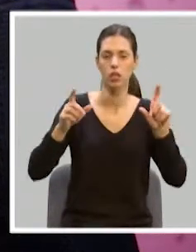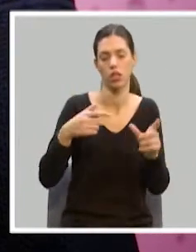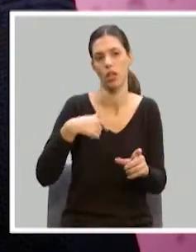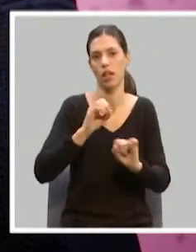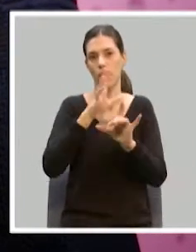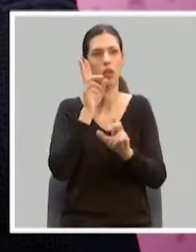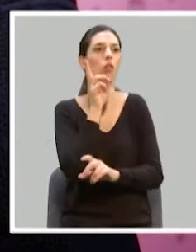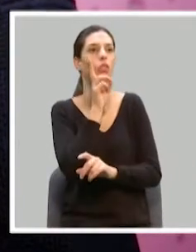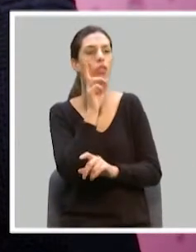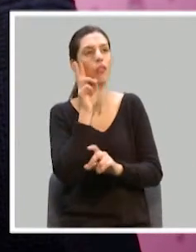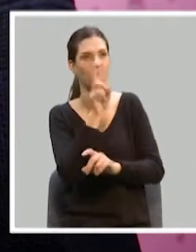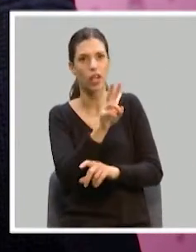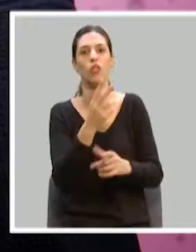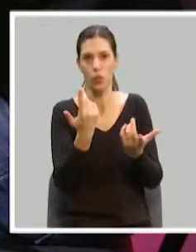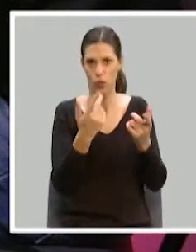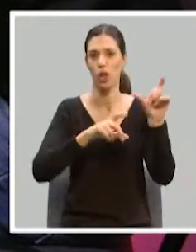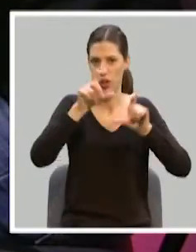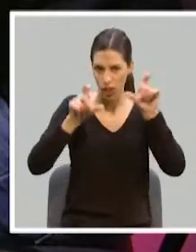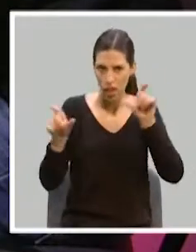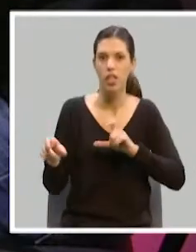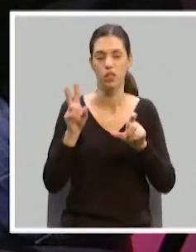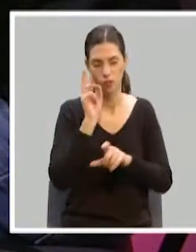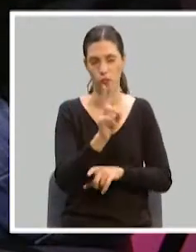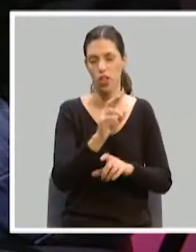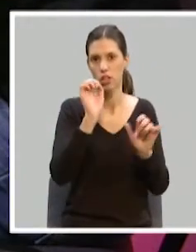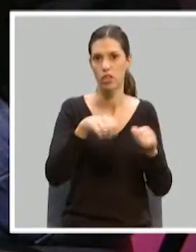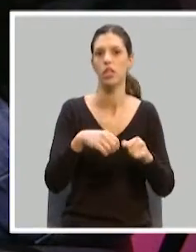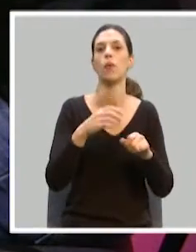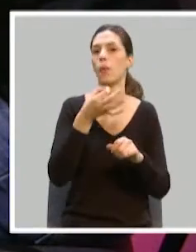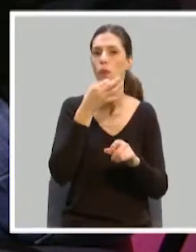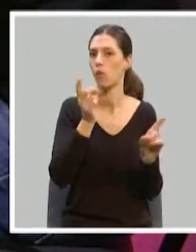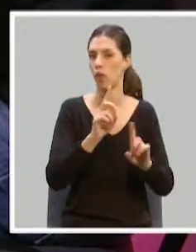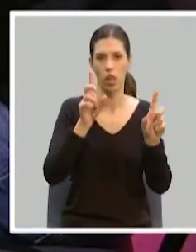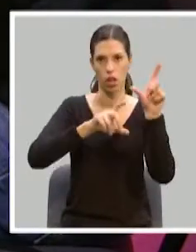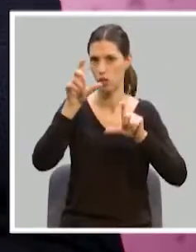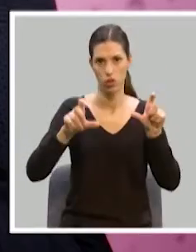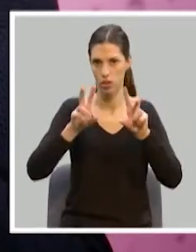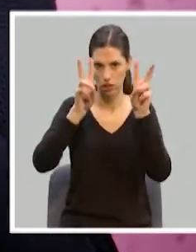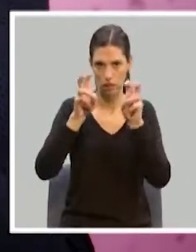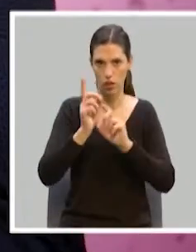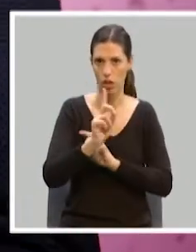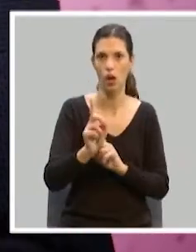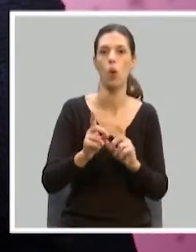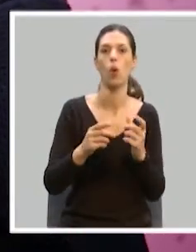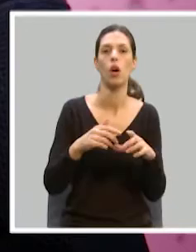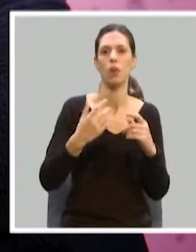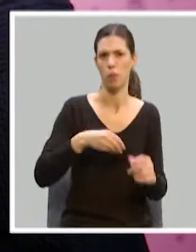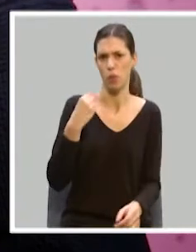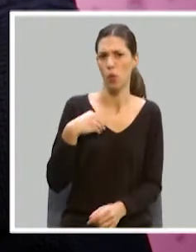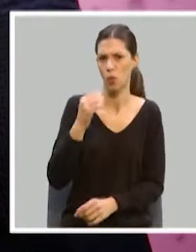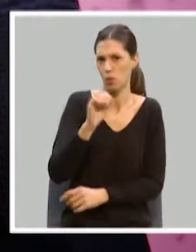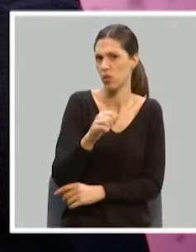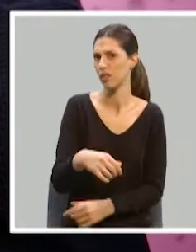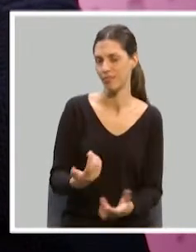ovos o teu olho para elas é óbvio que que isso é relevante eu olho sobretudo para o para aquilo que eu ou sem antena